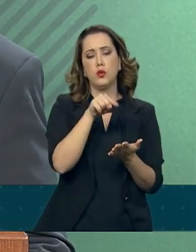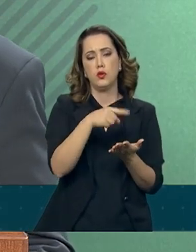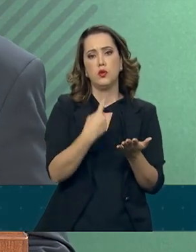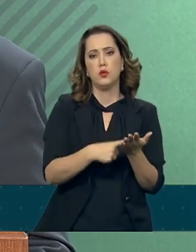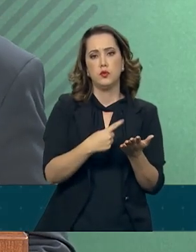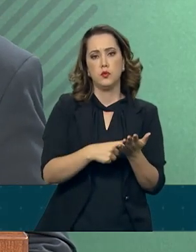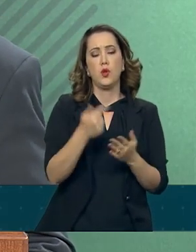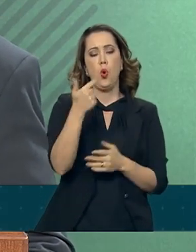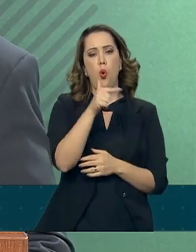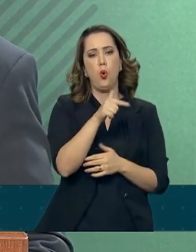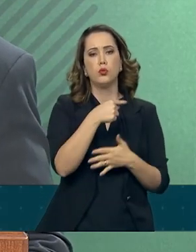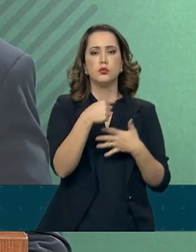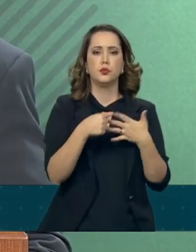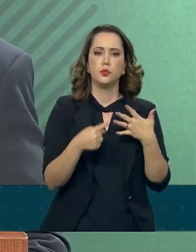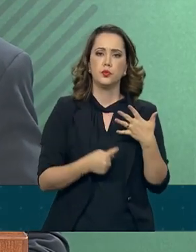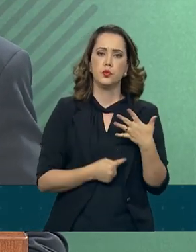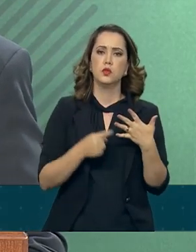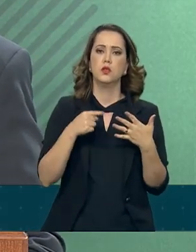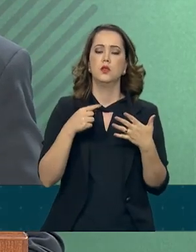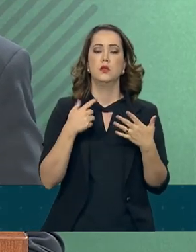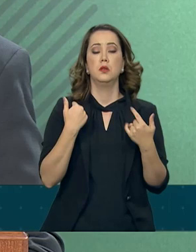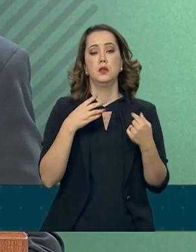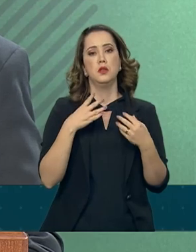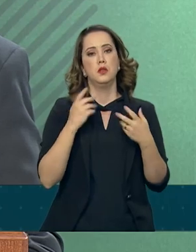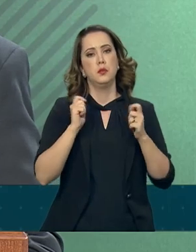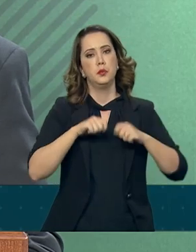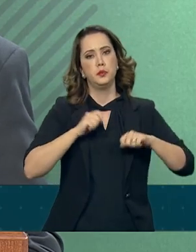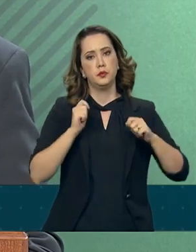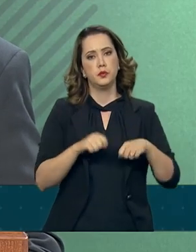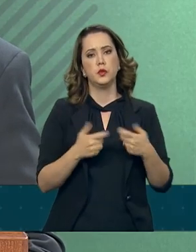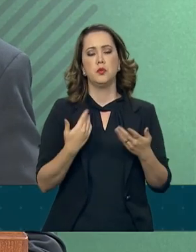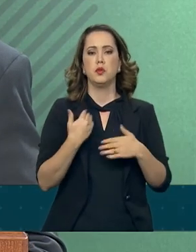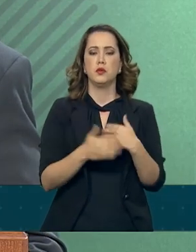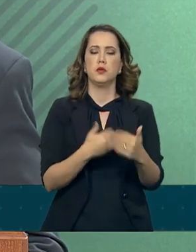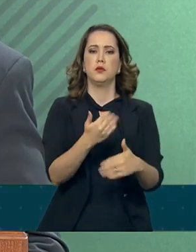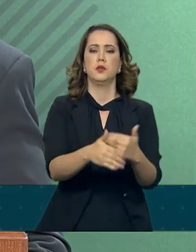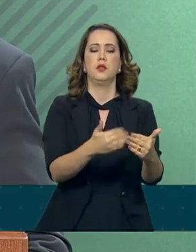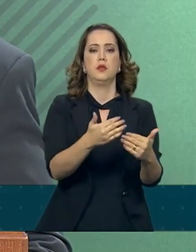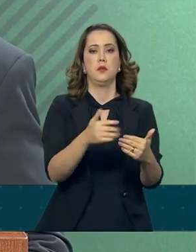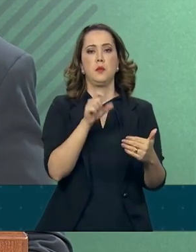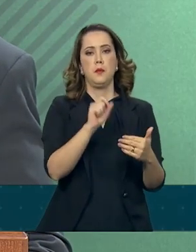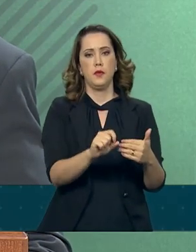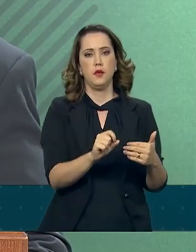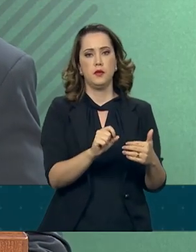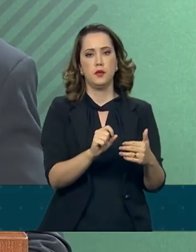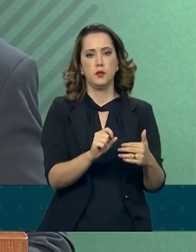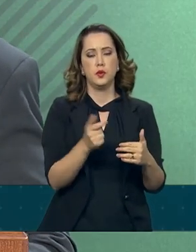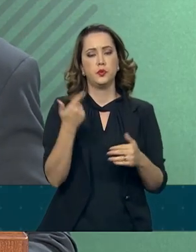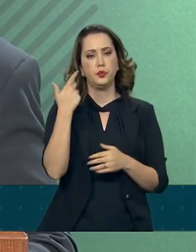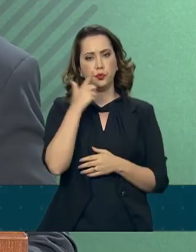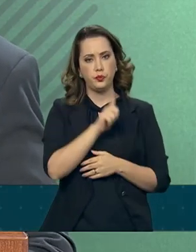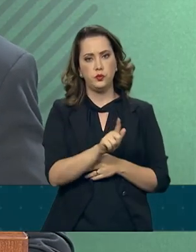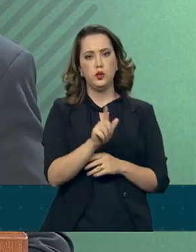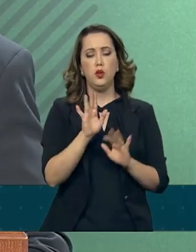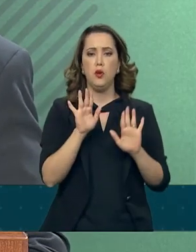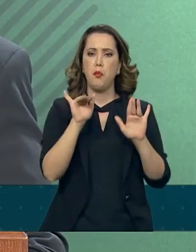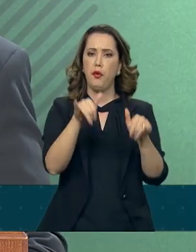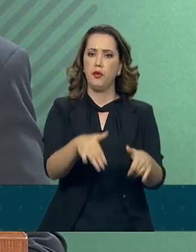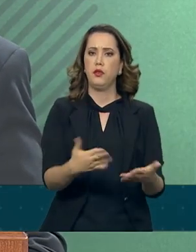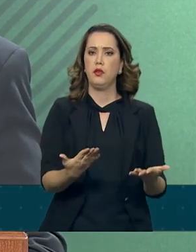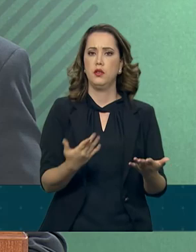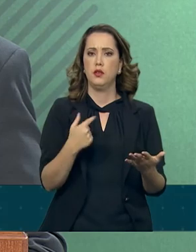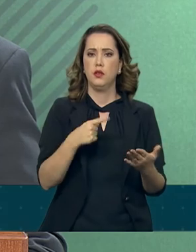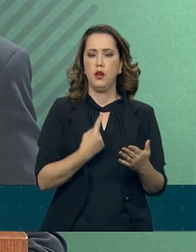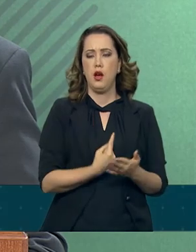então outros aspectos outras ações haverão de ser desenvolvidas para a consecução e por fim há